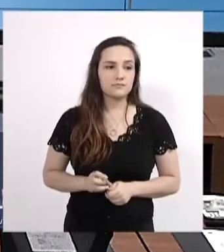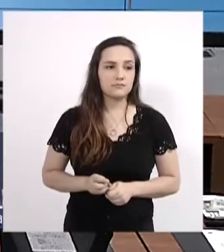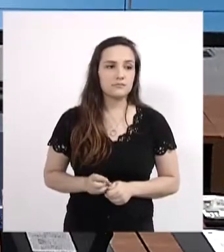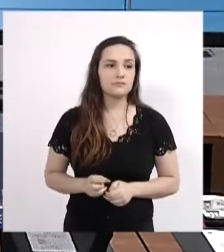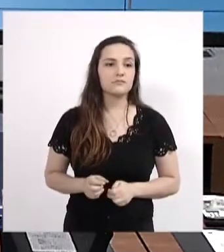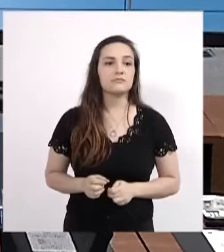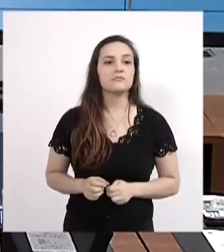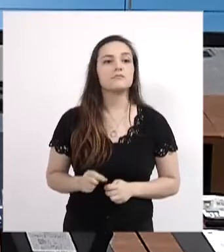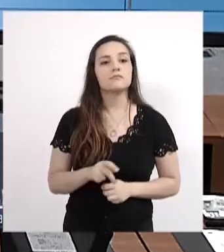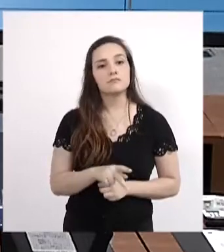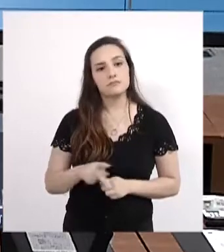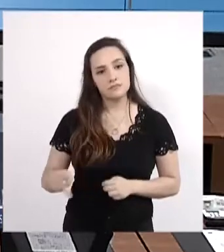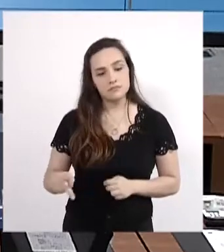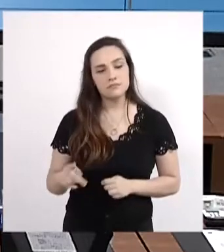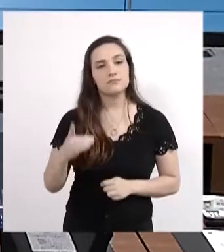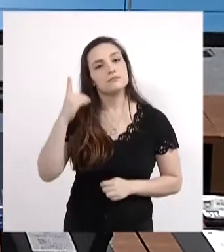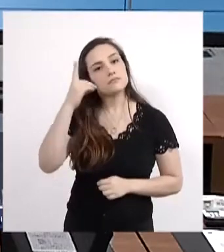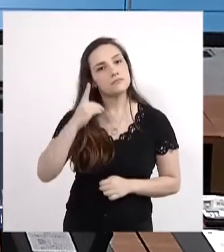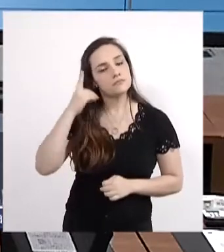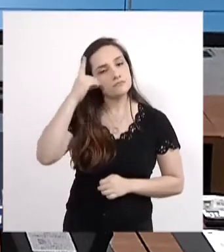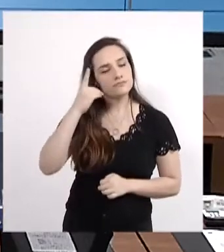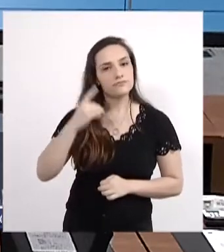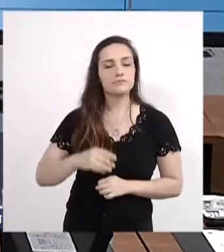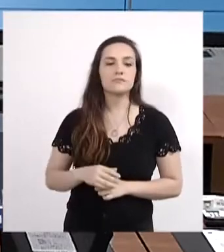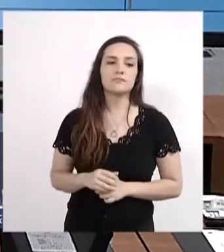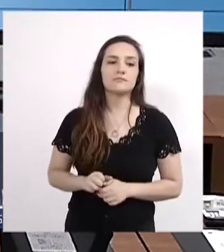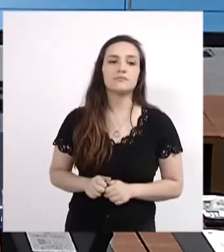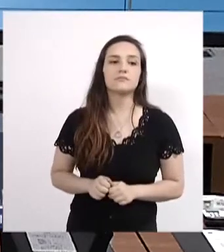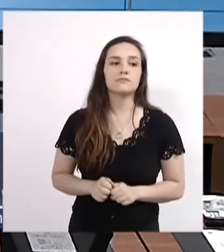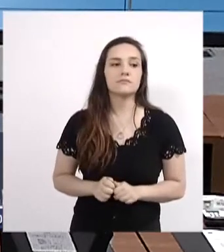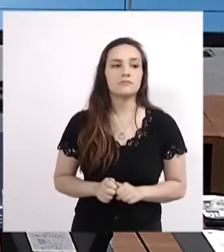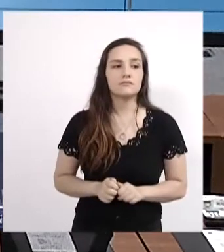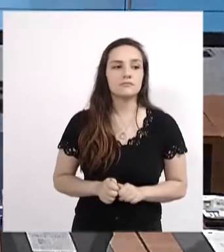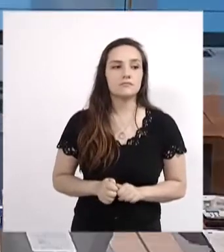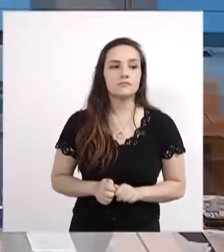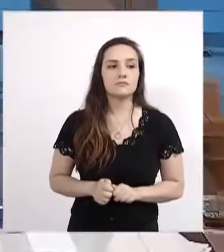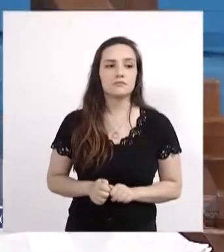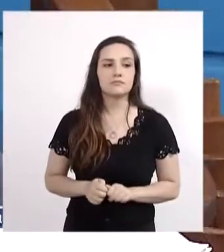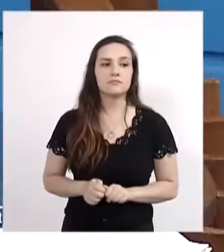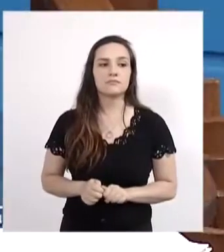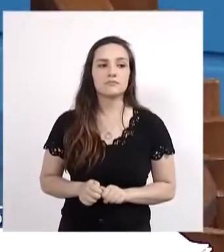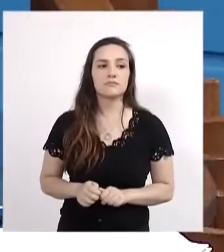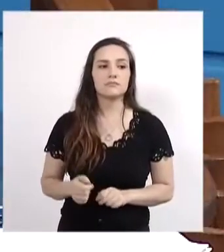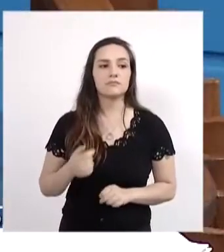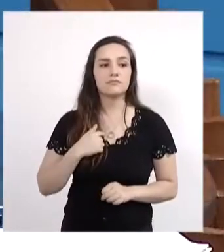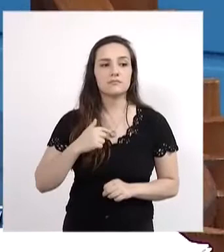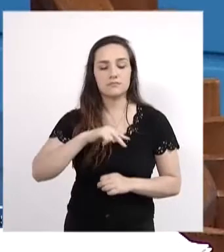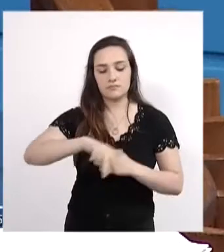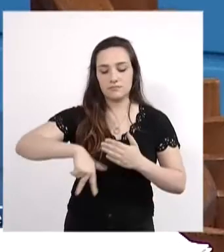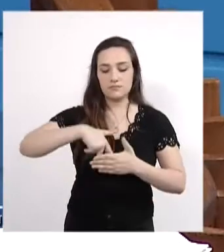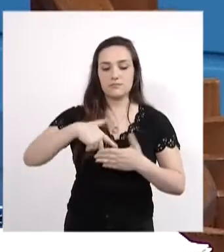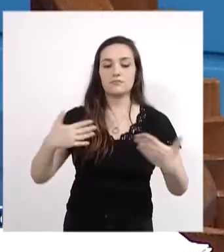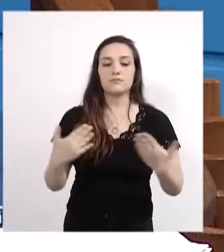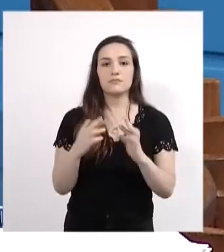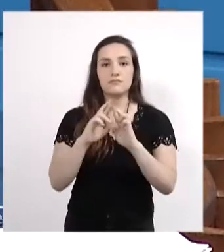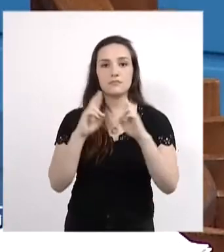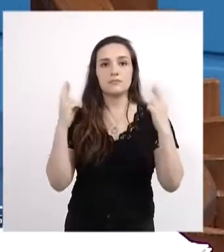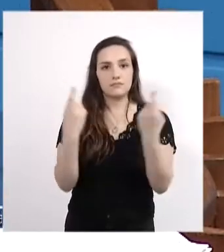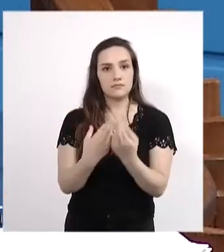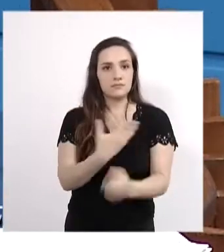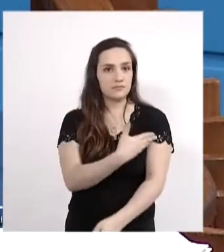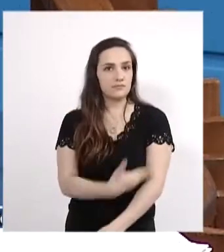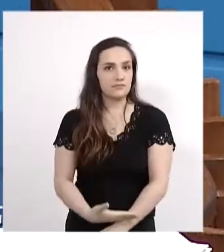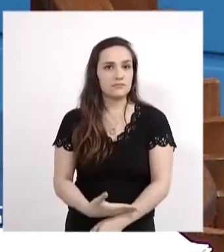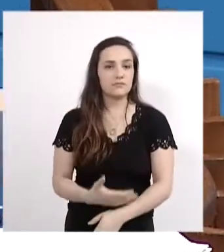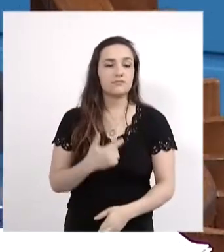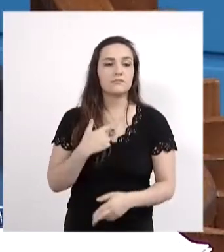Senhor presidente, senhores deputados, eu ocupo a tribuna nesta sessão